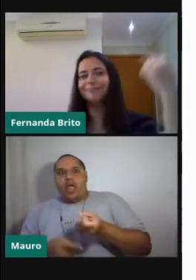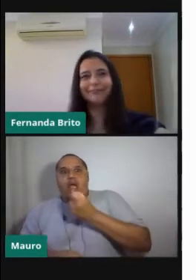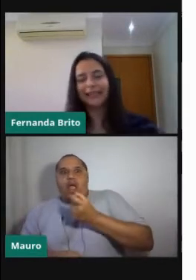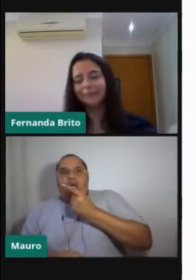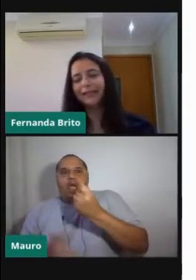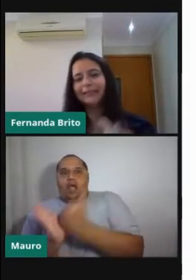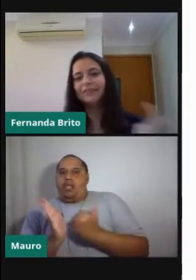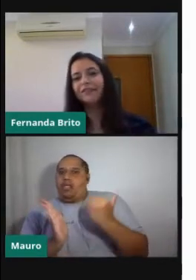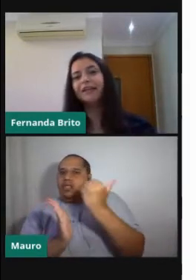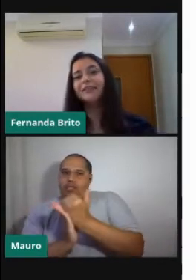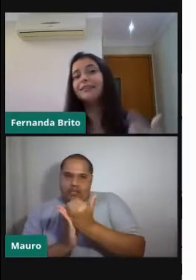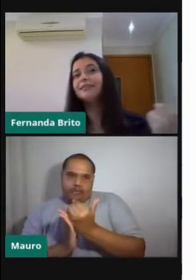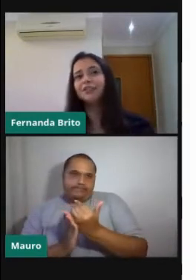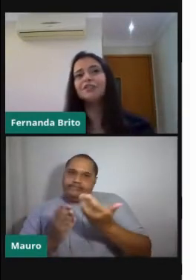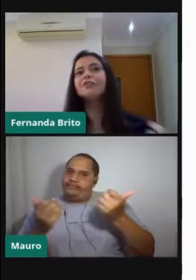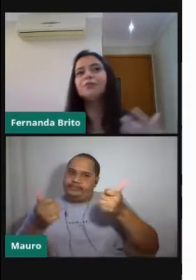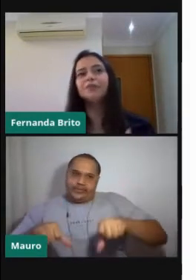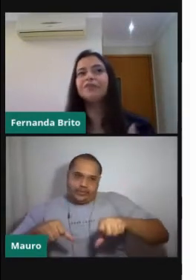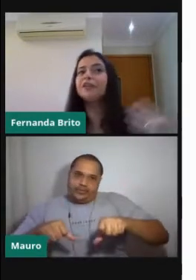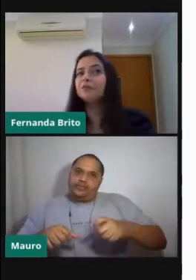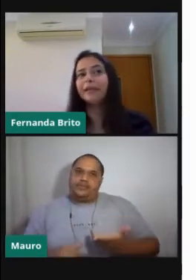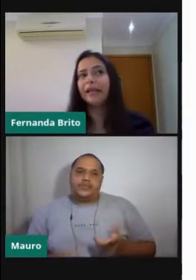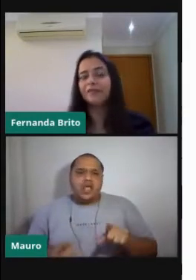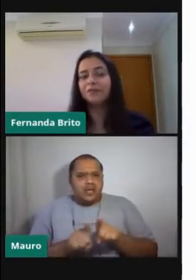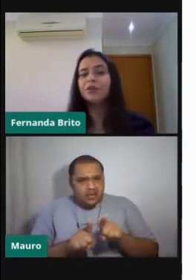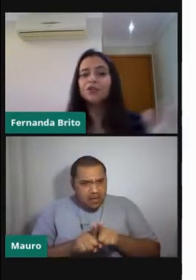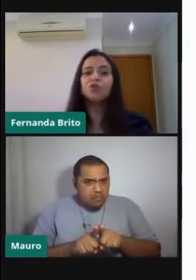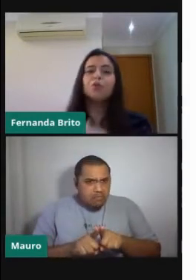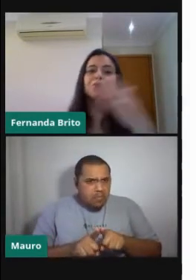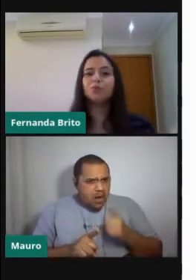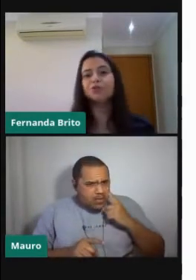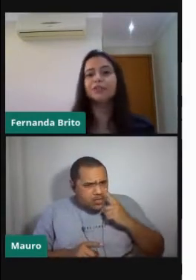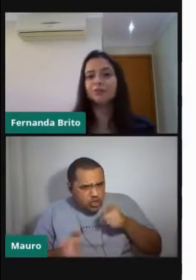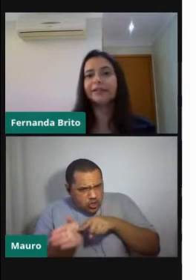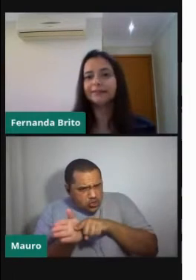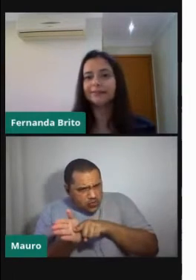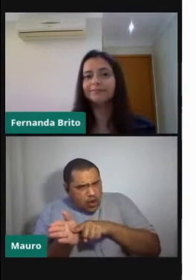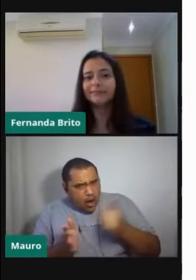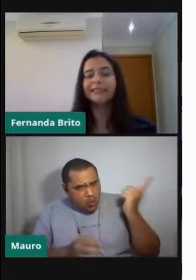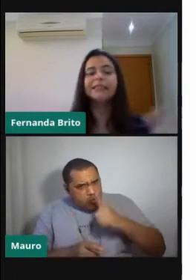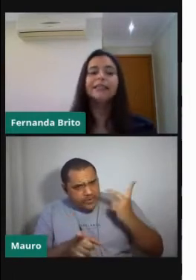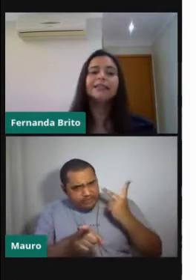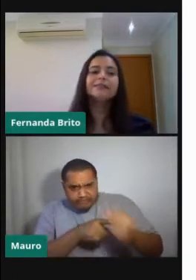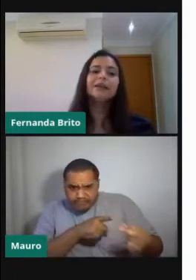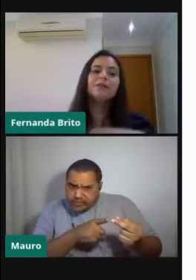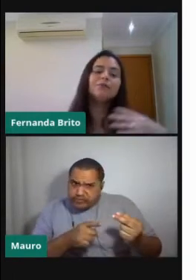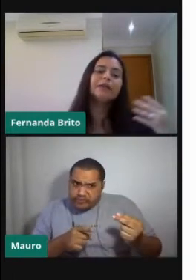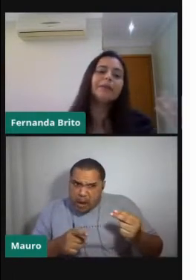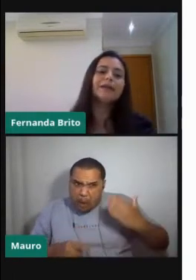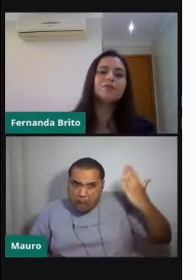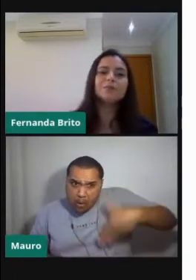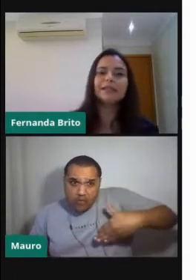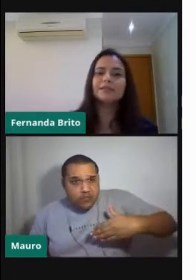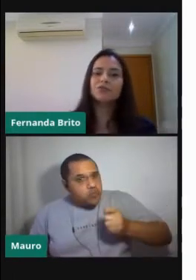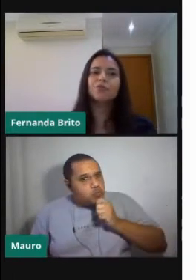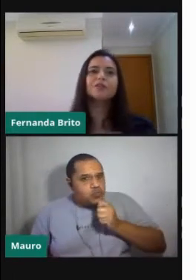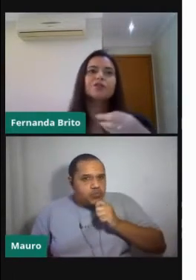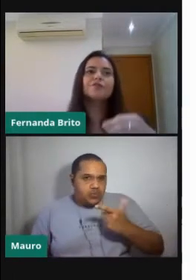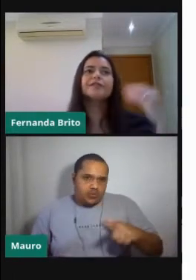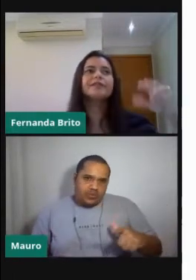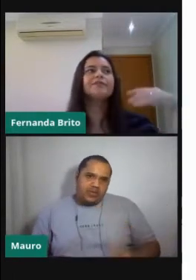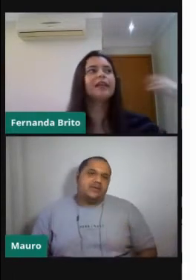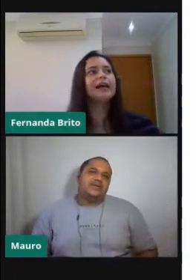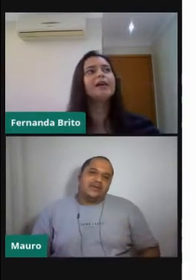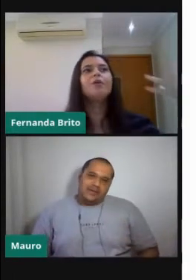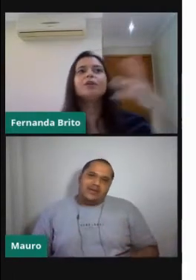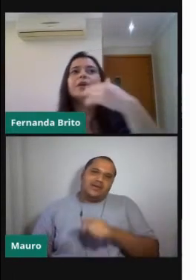doses, né, mais elevadas exista um efeito benéfico sobre o curso da doença, né? Então, é mais uma dessas coisas